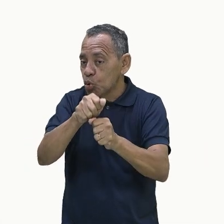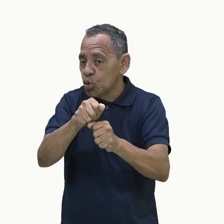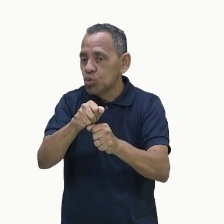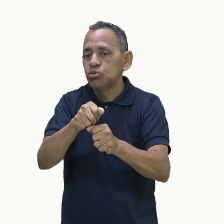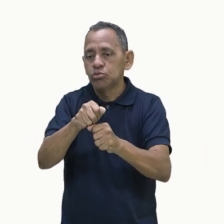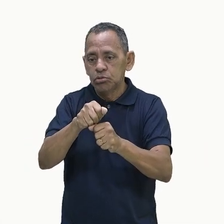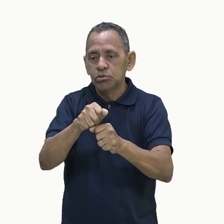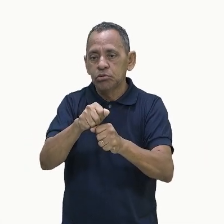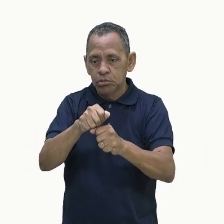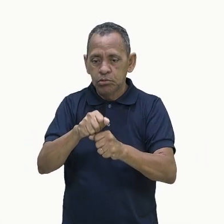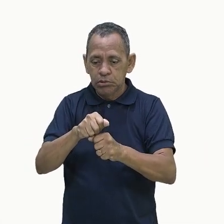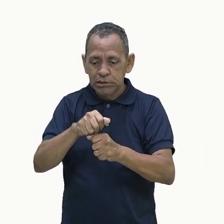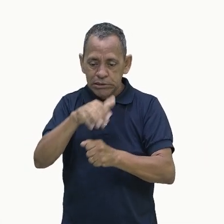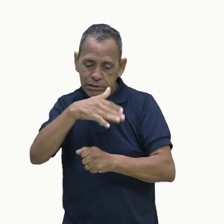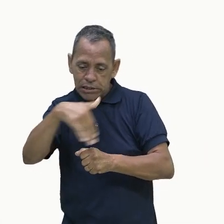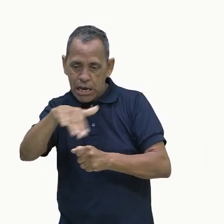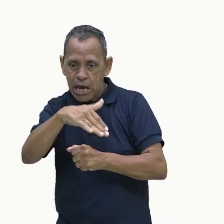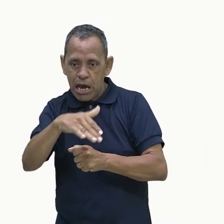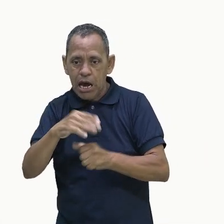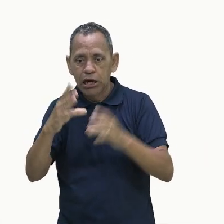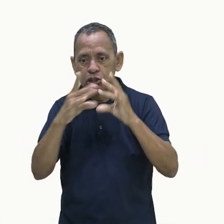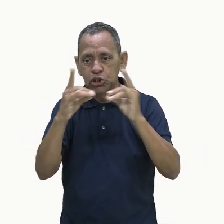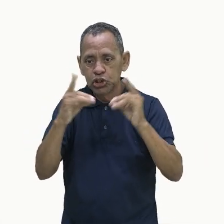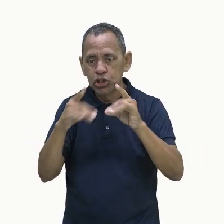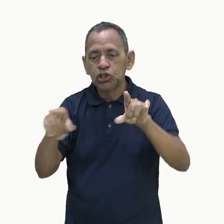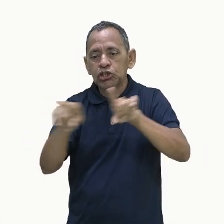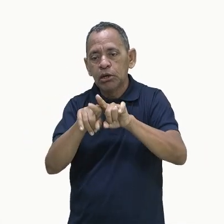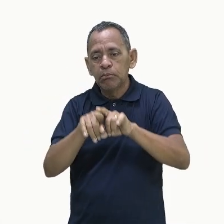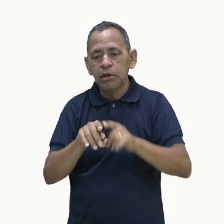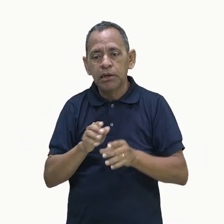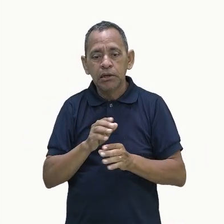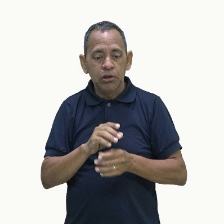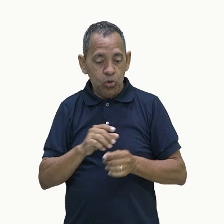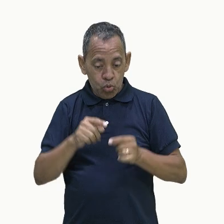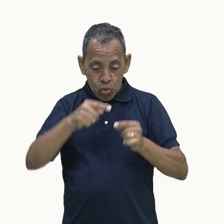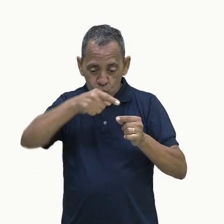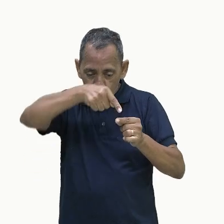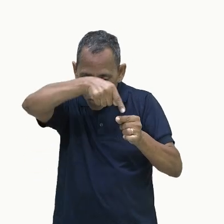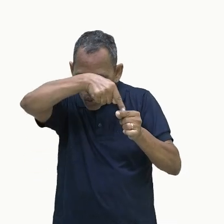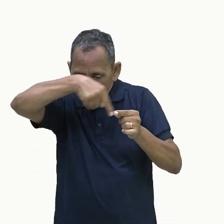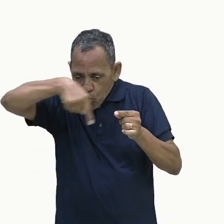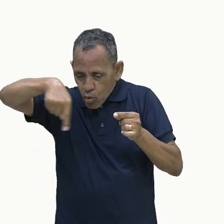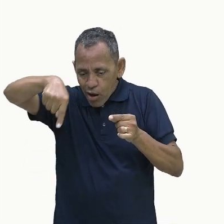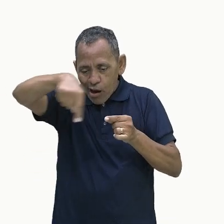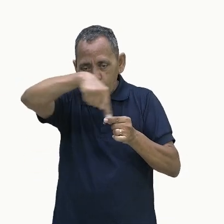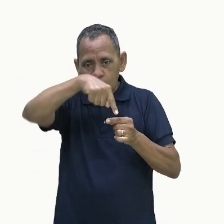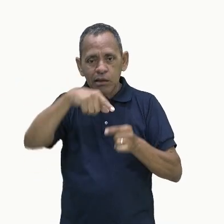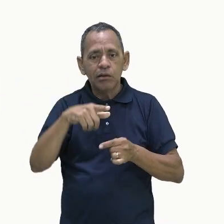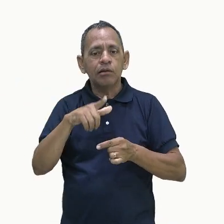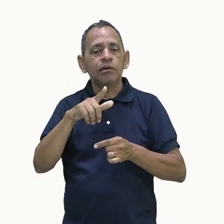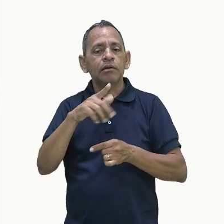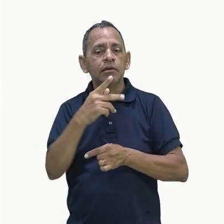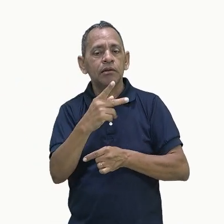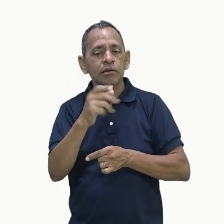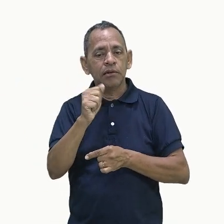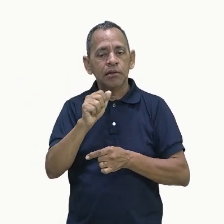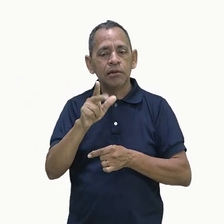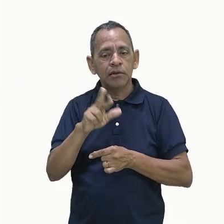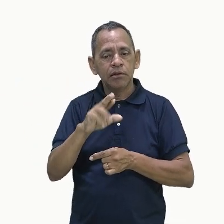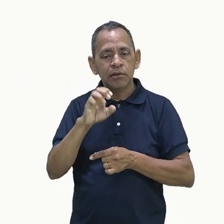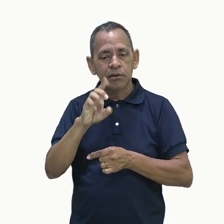líquido e também às paredes do recipiente onde está contido. Aí, com base